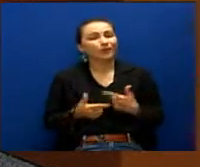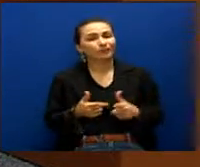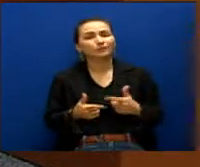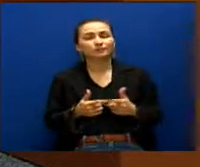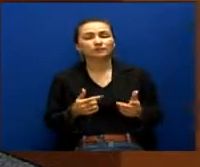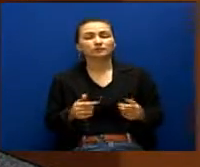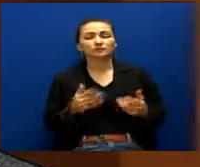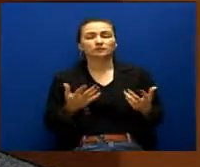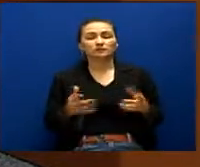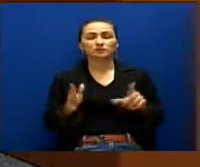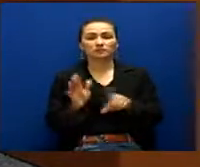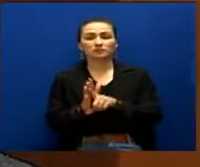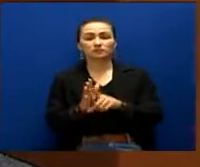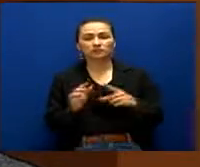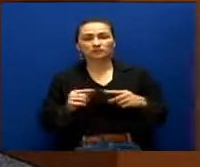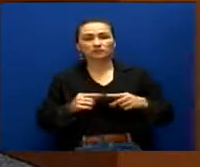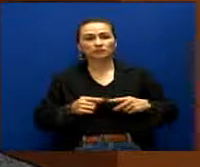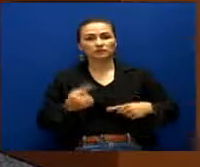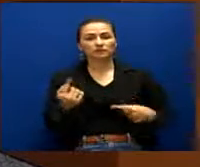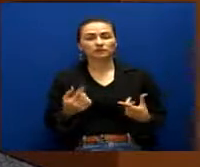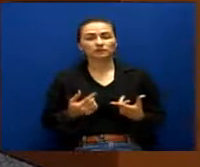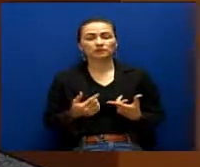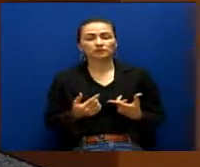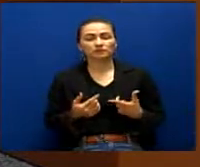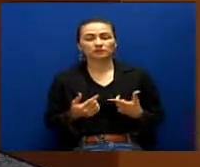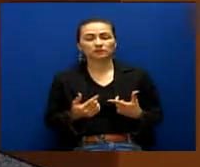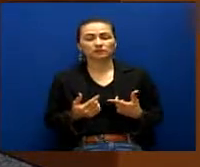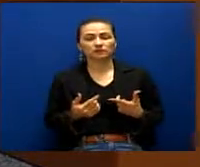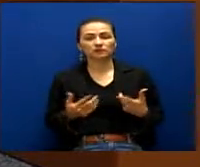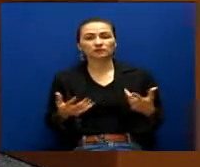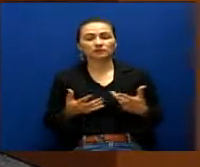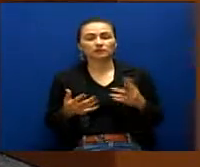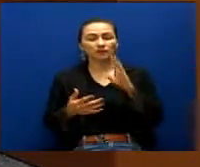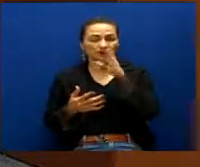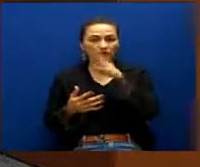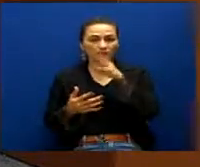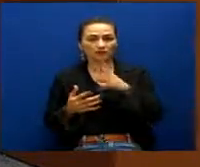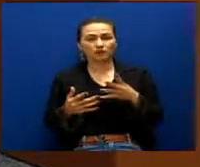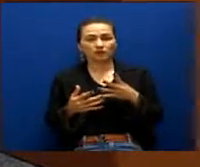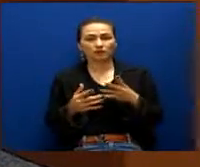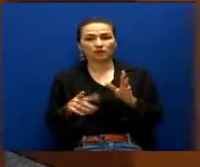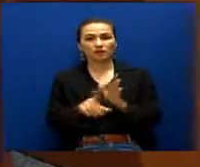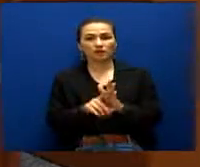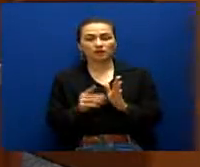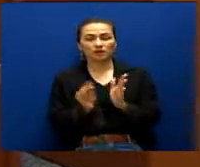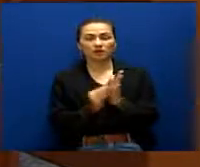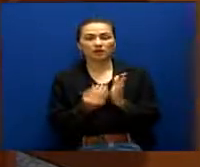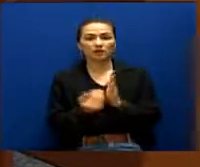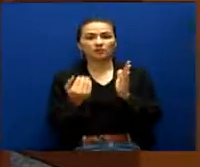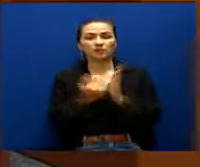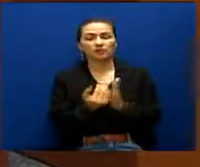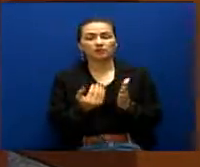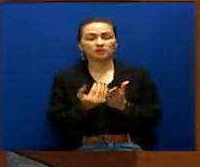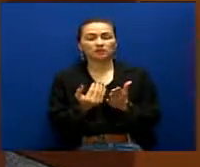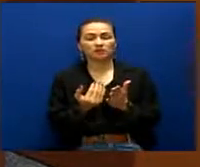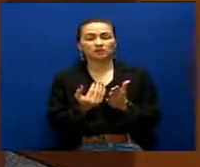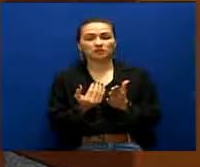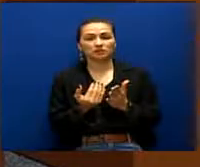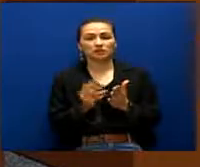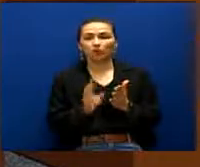está inconstitucional, nós mantemos aqui o parecer para a rejeição da emenda. As três? Então o voto é não?